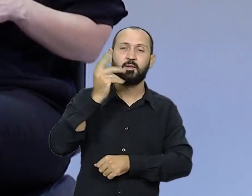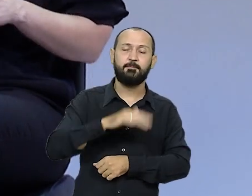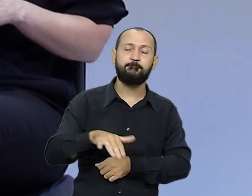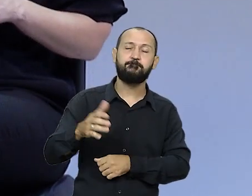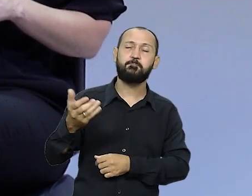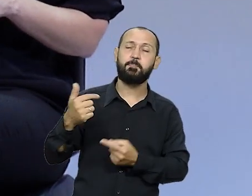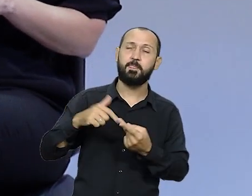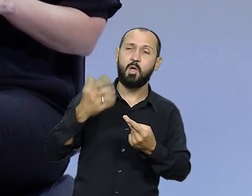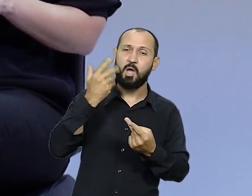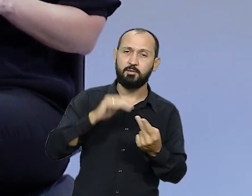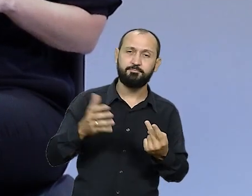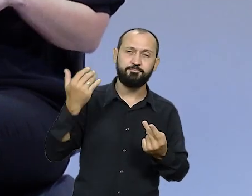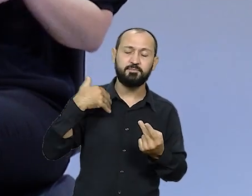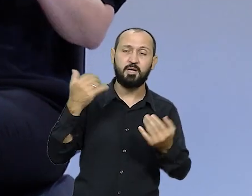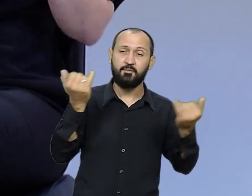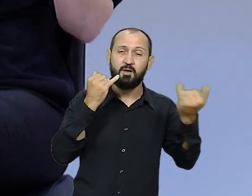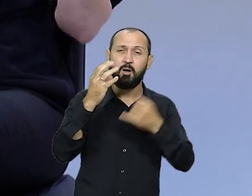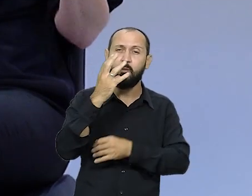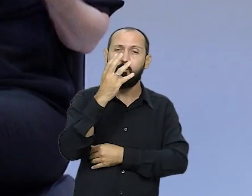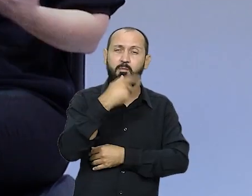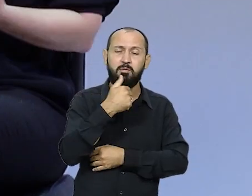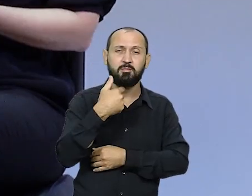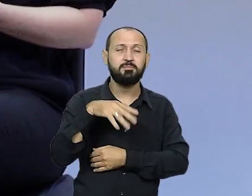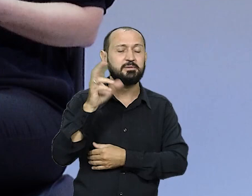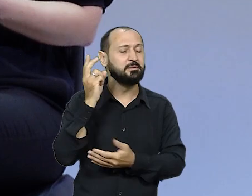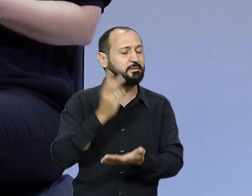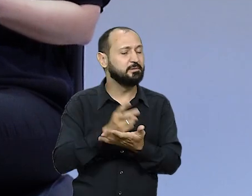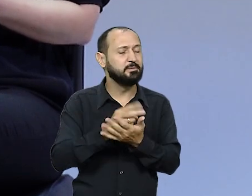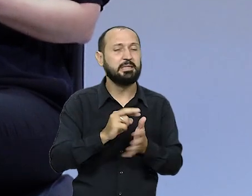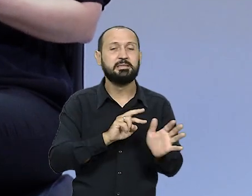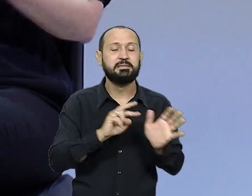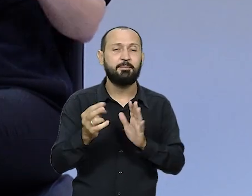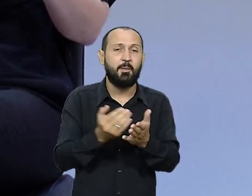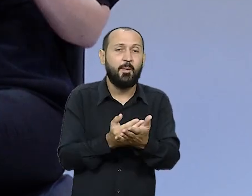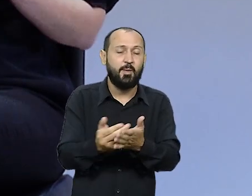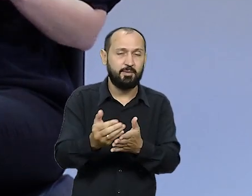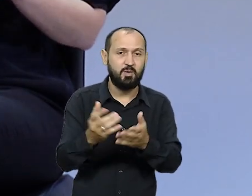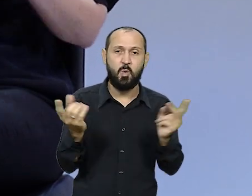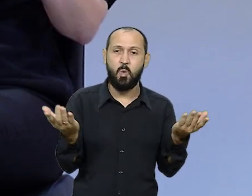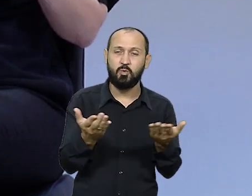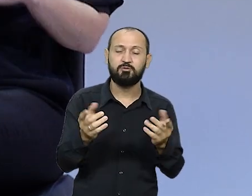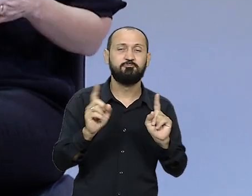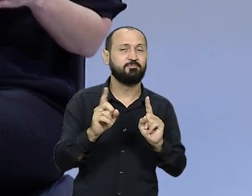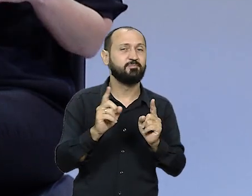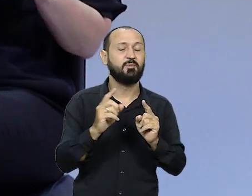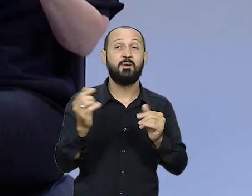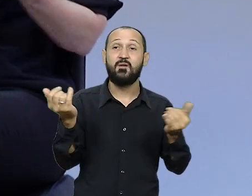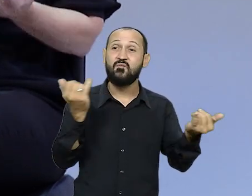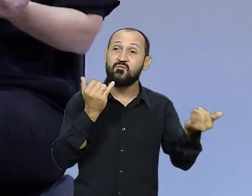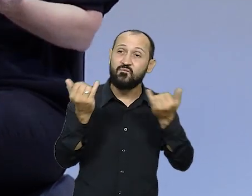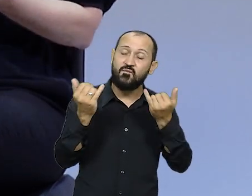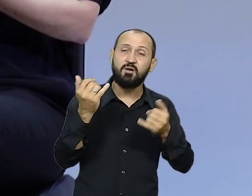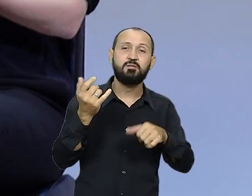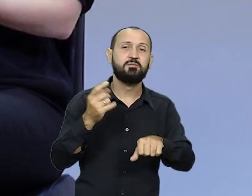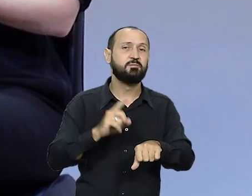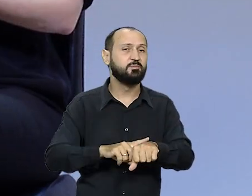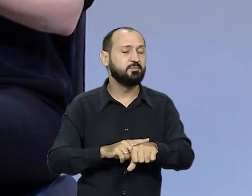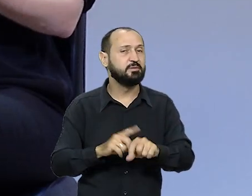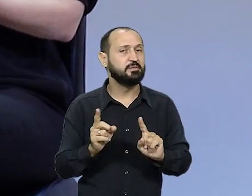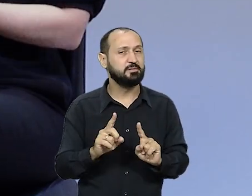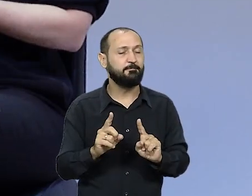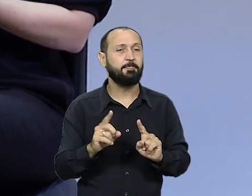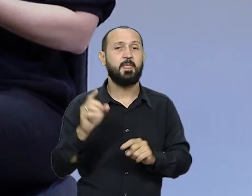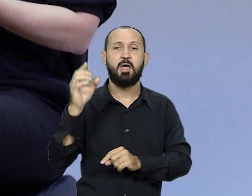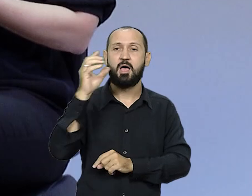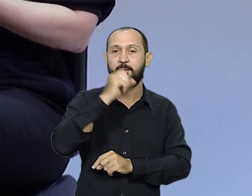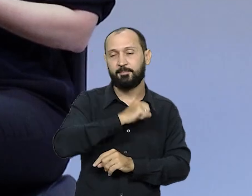eu era criança, as informações demoravam semanas, às vezes, para chegar. Hoje não. Hoje uma informação verídica ou não, ela